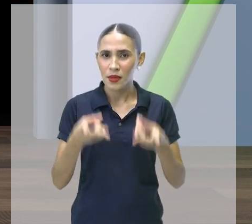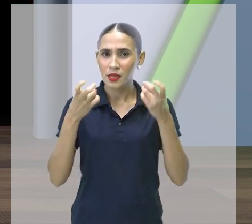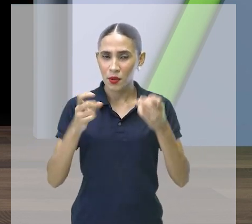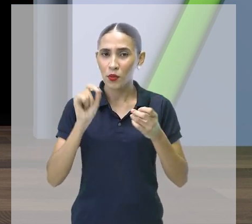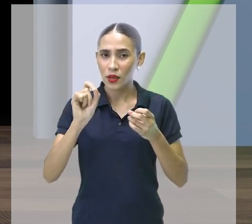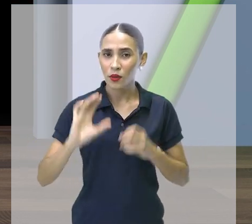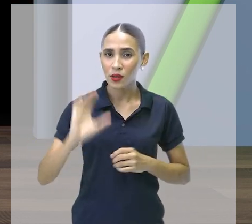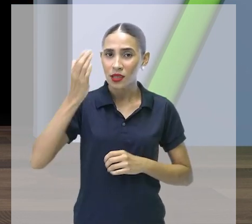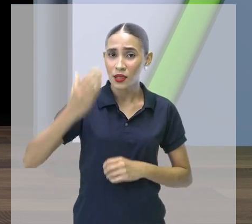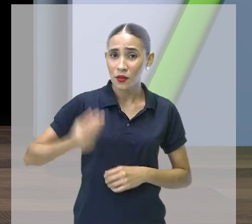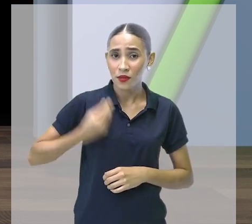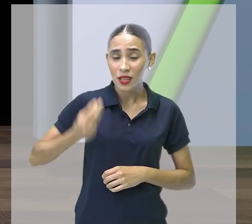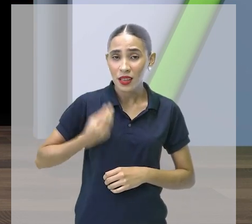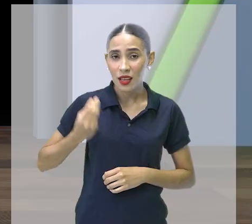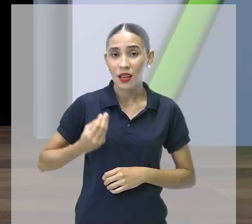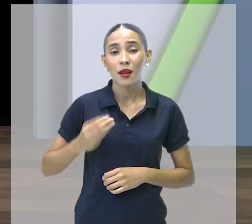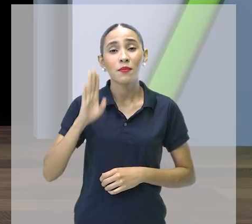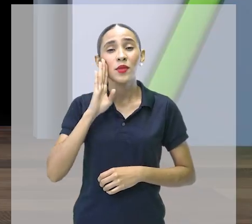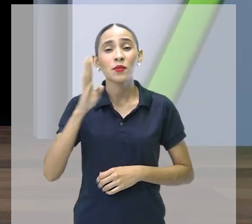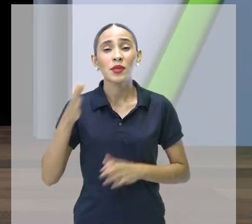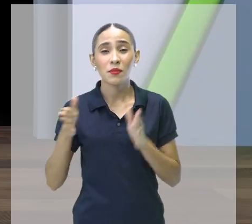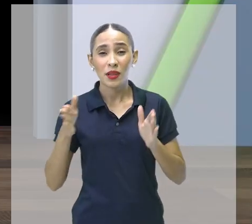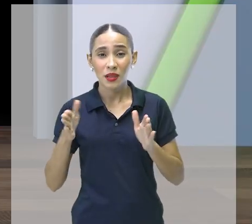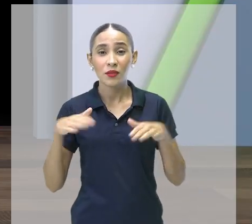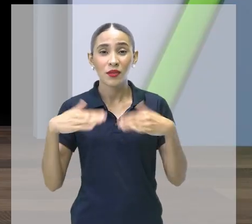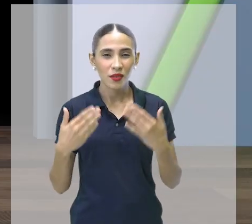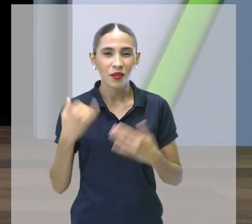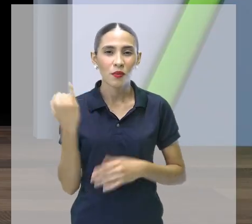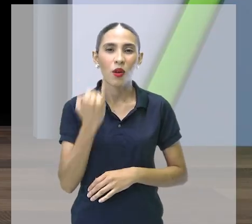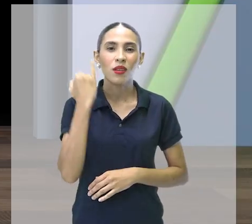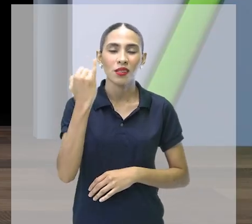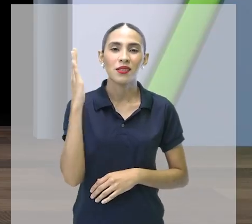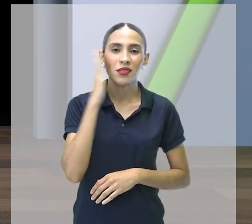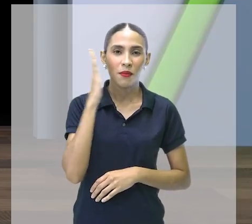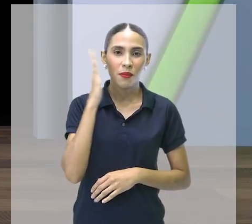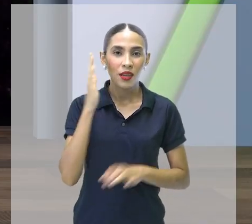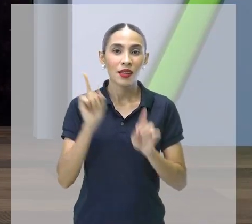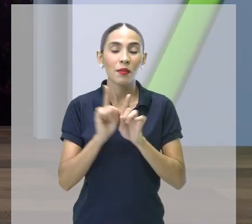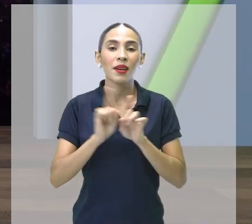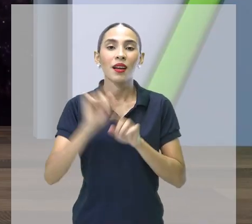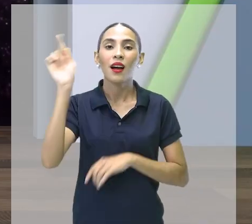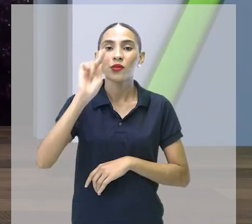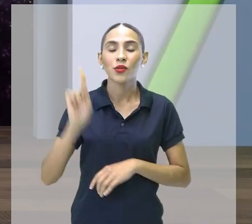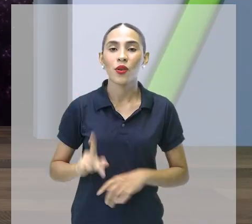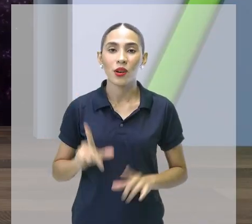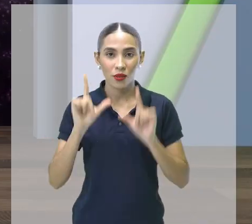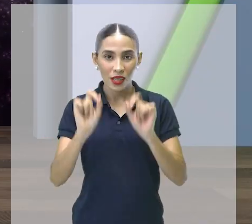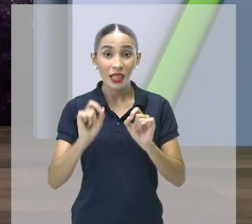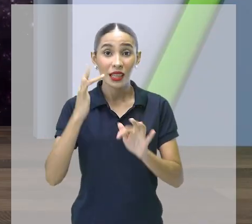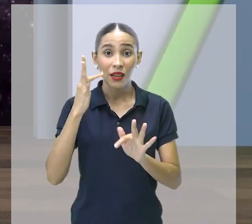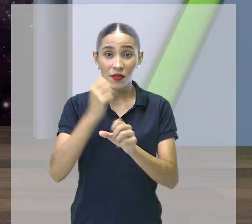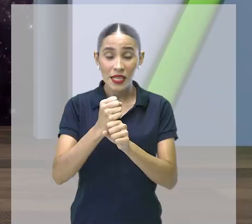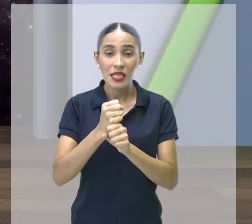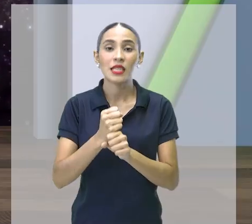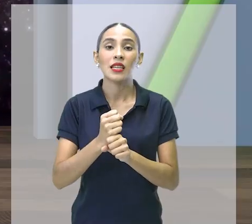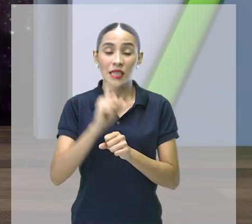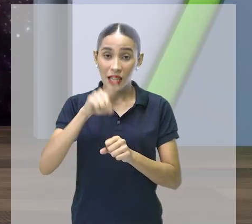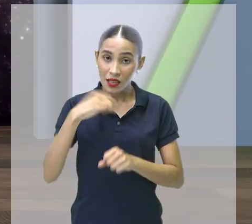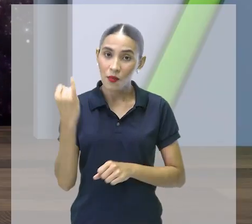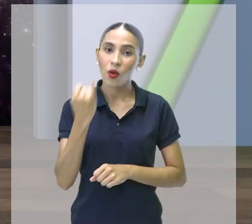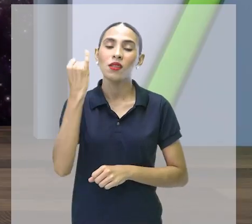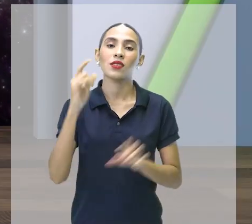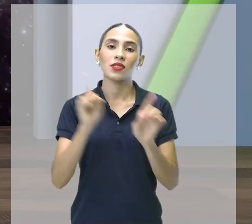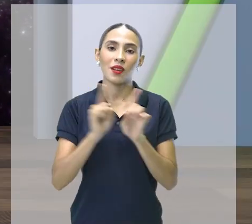da física, que é importante também para que vocês observem que a física não é somente cálculos, mas